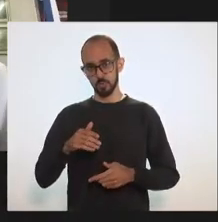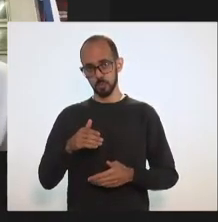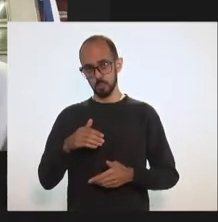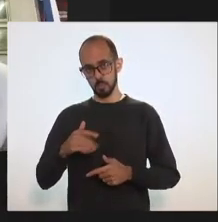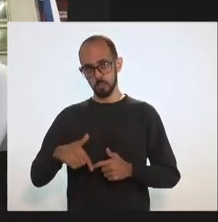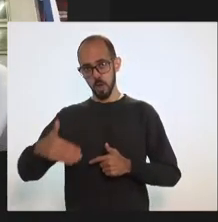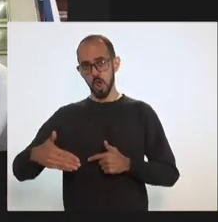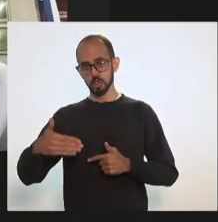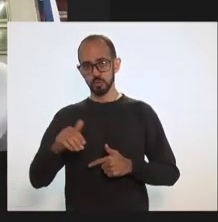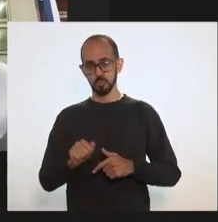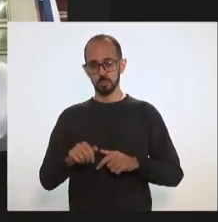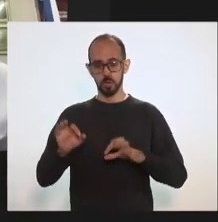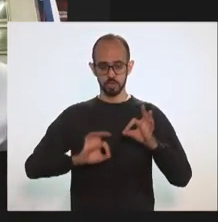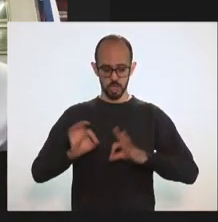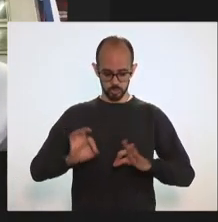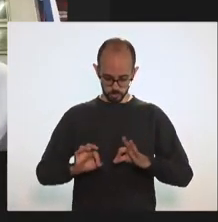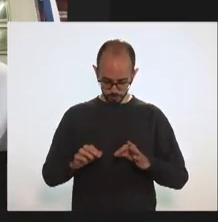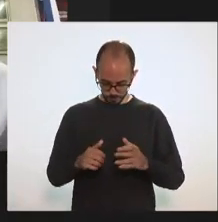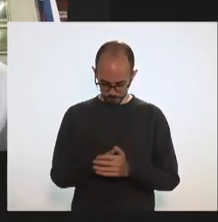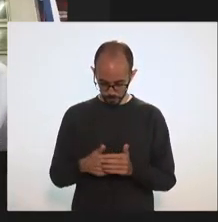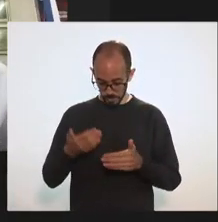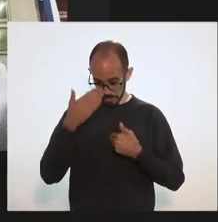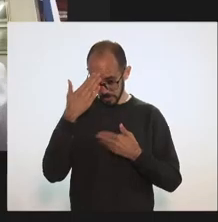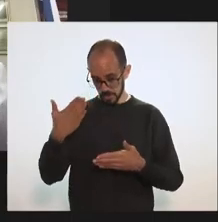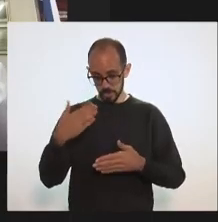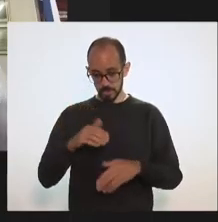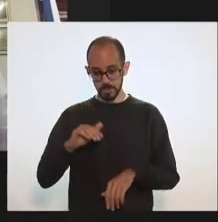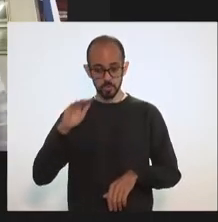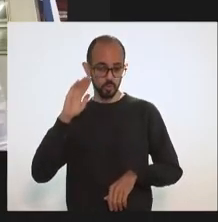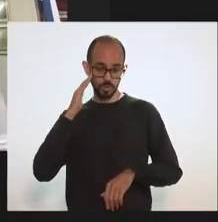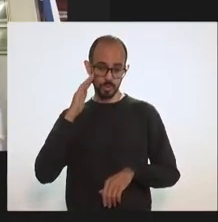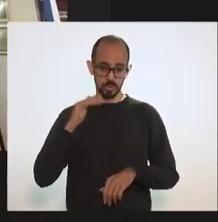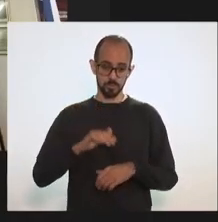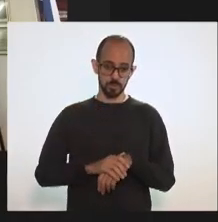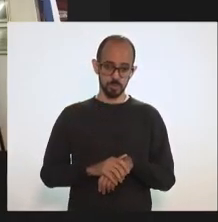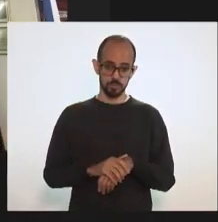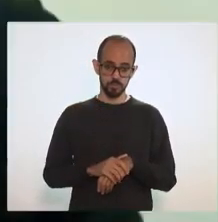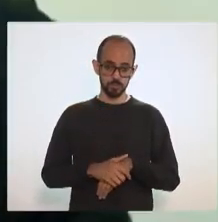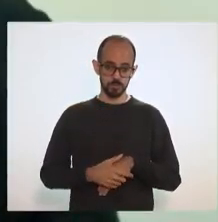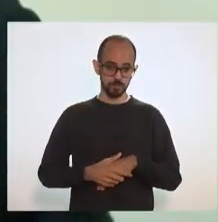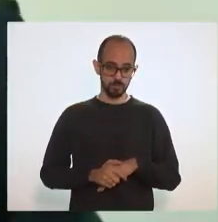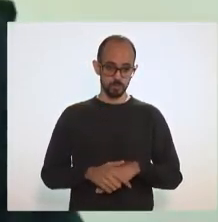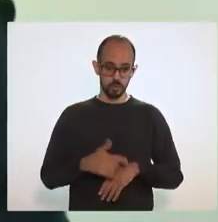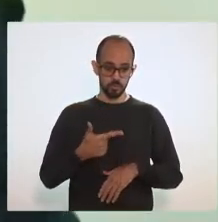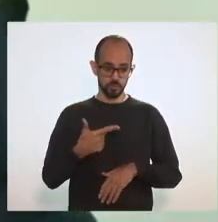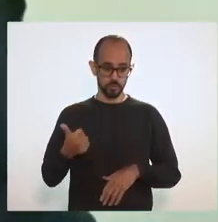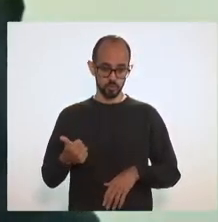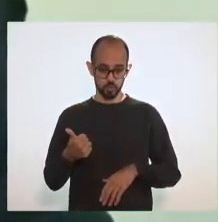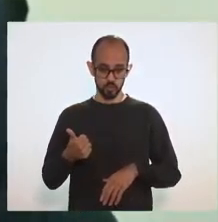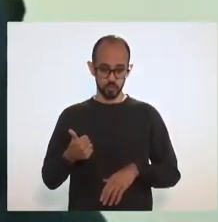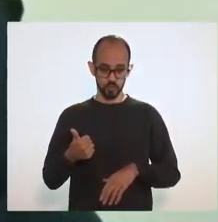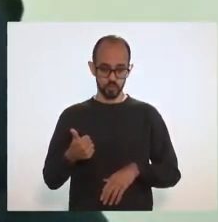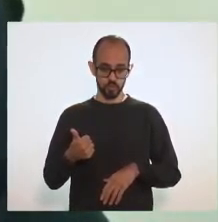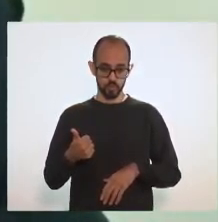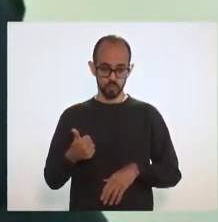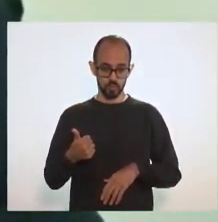certo. E aí, oportuno, quando Vossa Excelência trouxer o parecer, colocamos em discussão novamente o projeto. Encerradas as